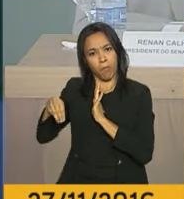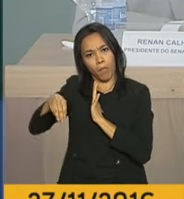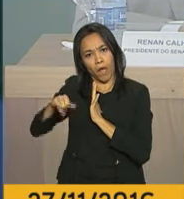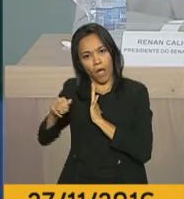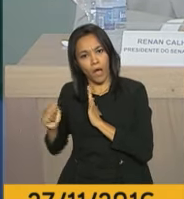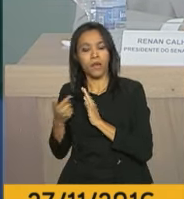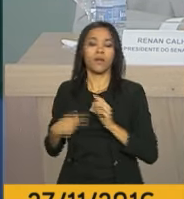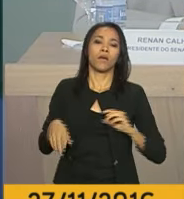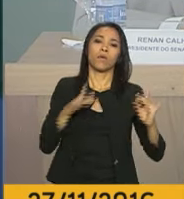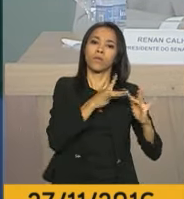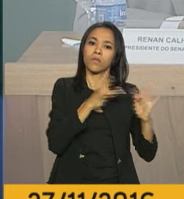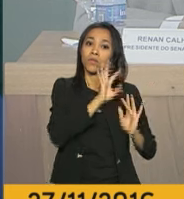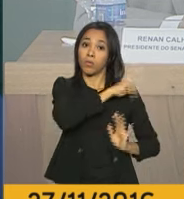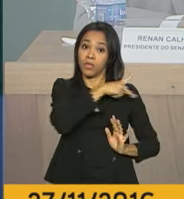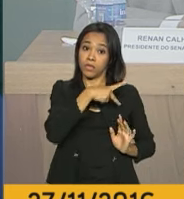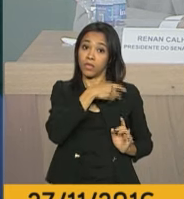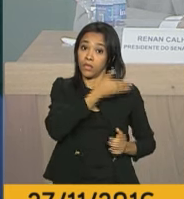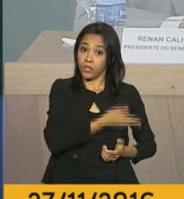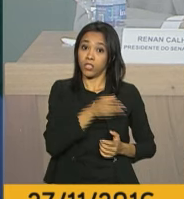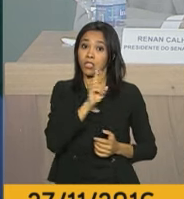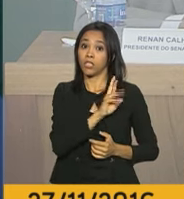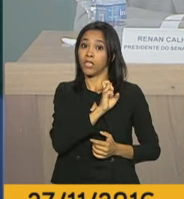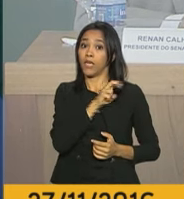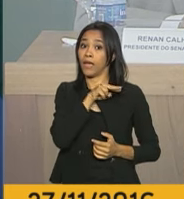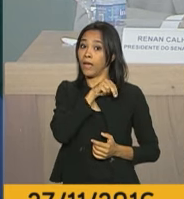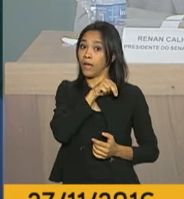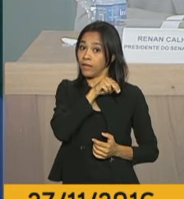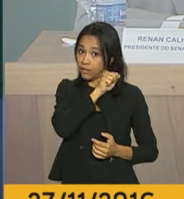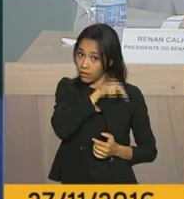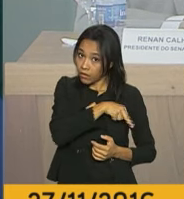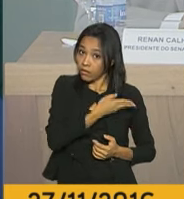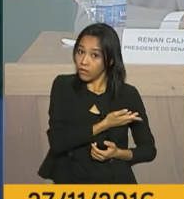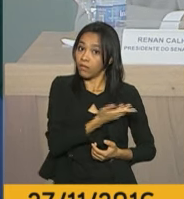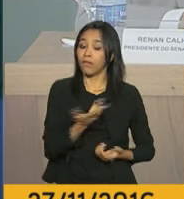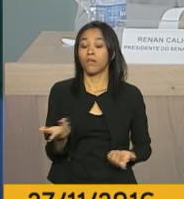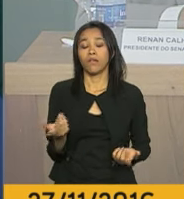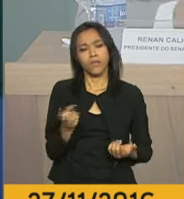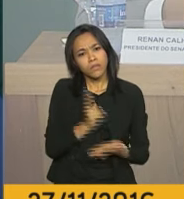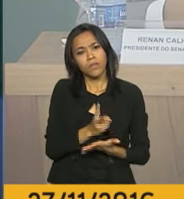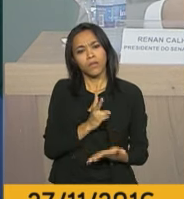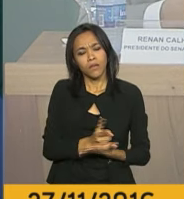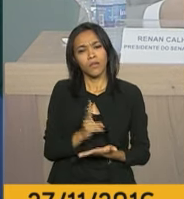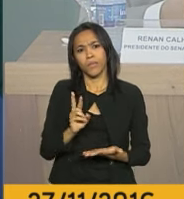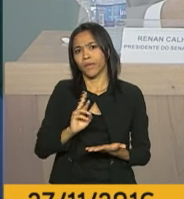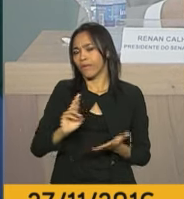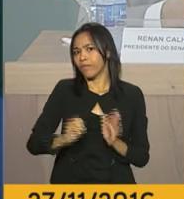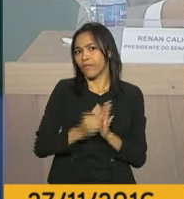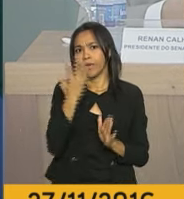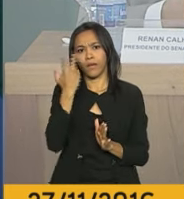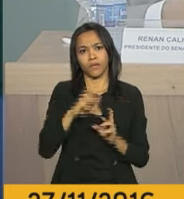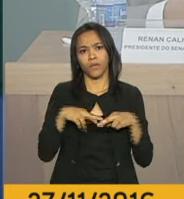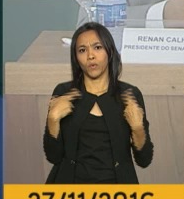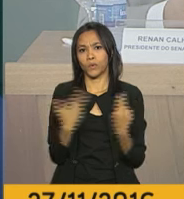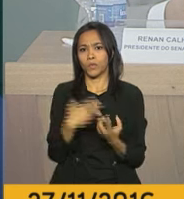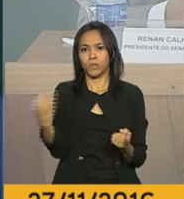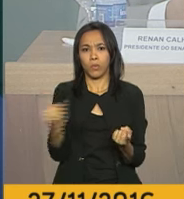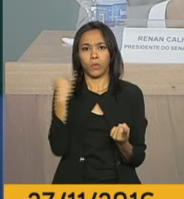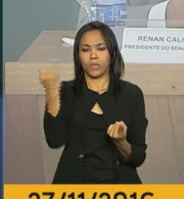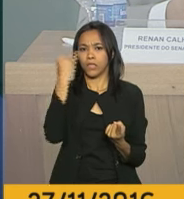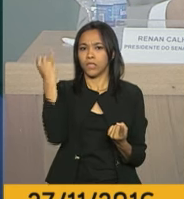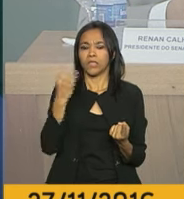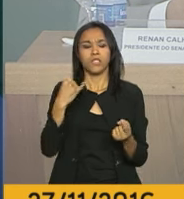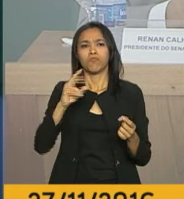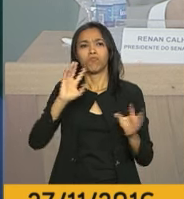Calheiros, e tenho tido a felicidade, né, de muitas e muitas vezes em reuniões importantíssimas referentes